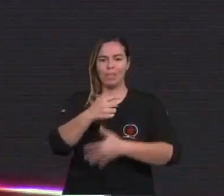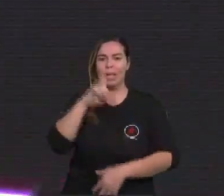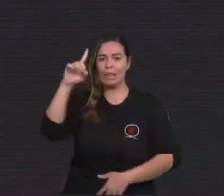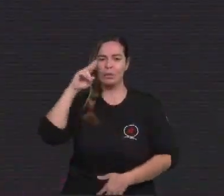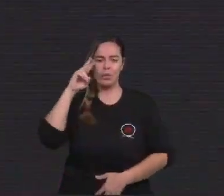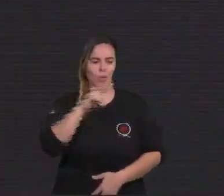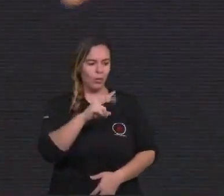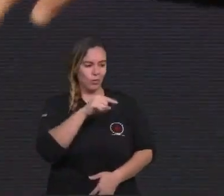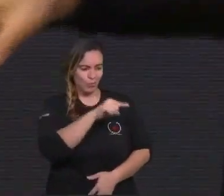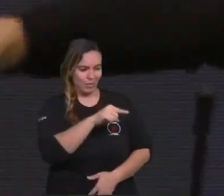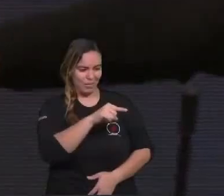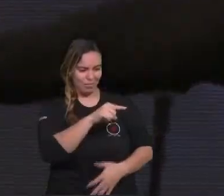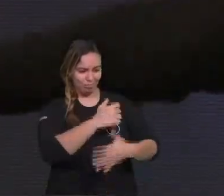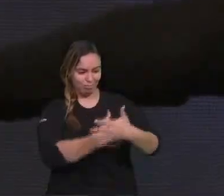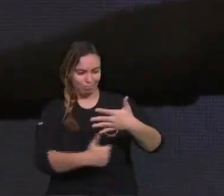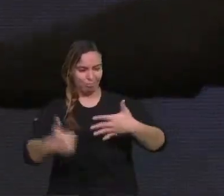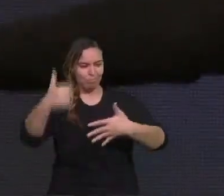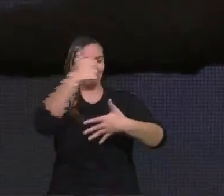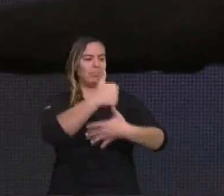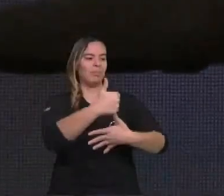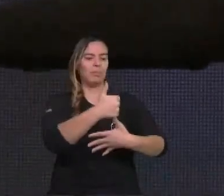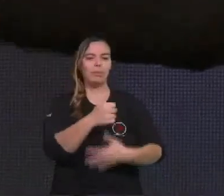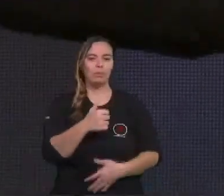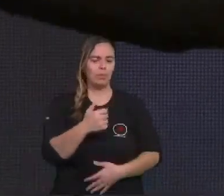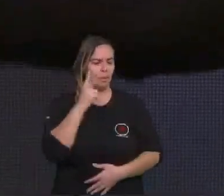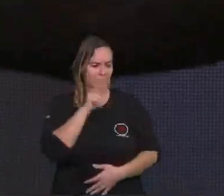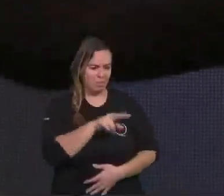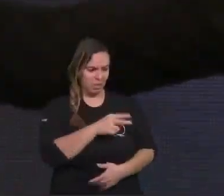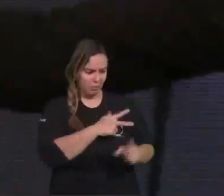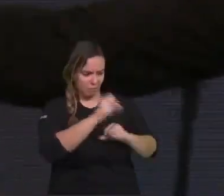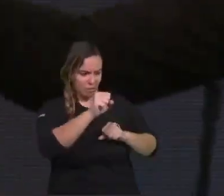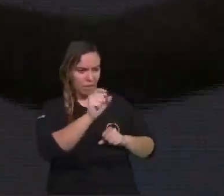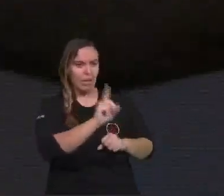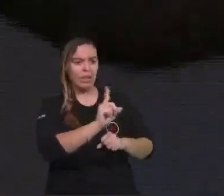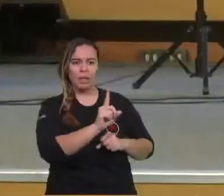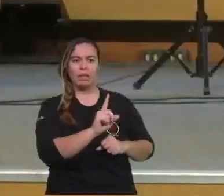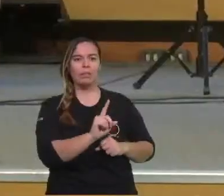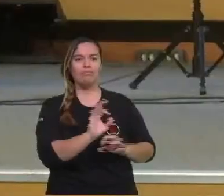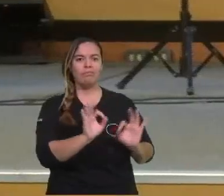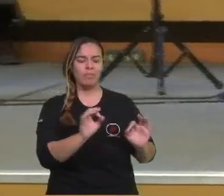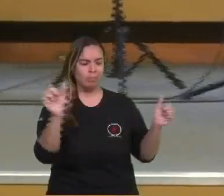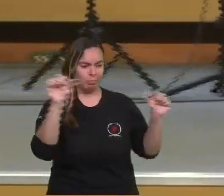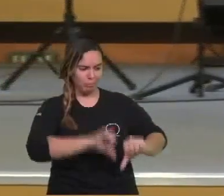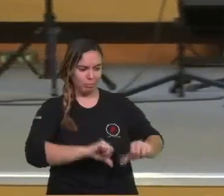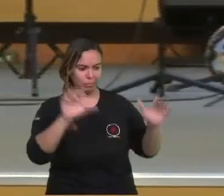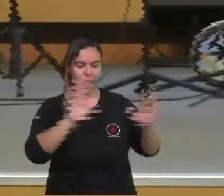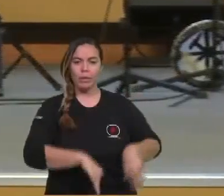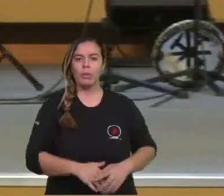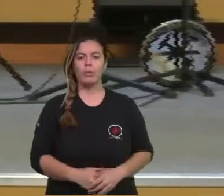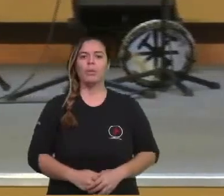falou assim: você vai vencer, eu sei, você não vence nada. Nada, nada, já perdeu, W.O.